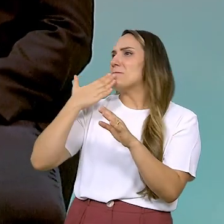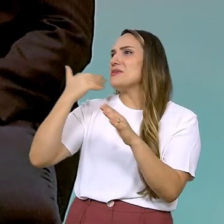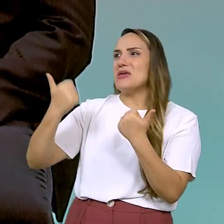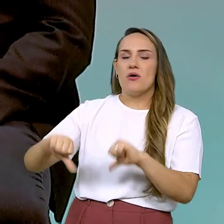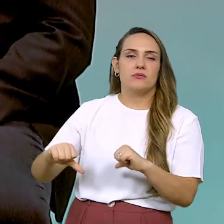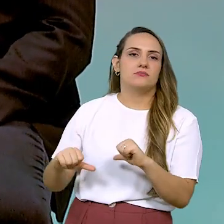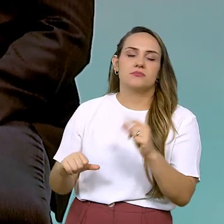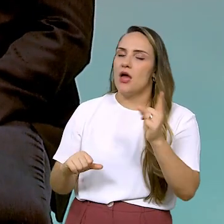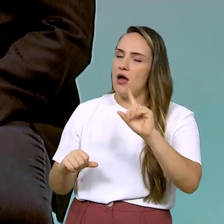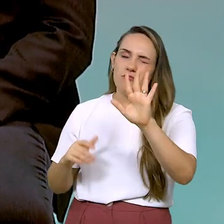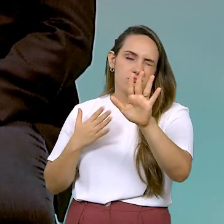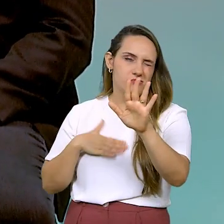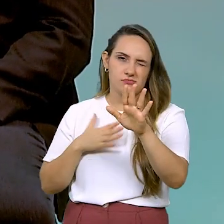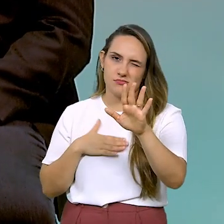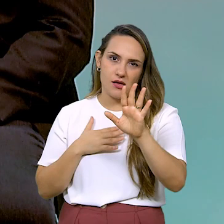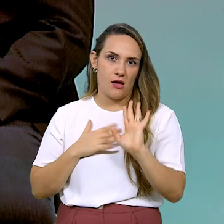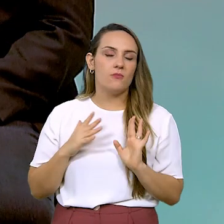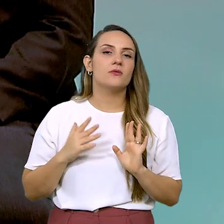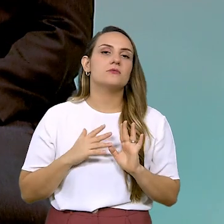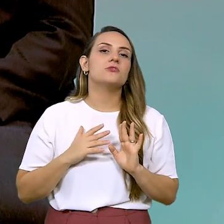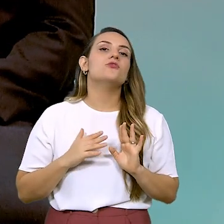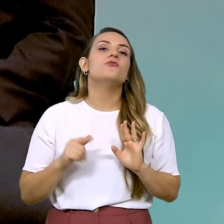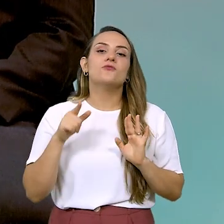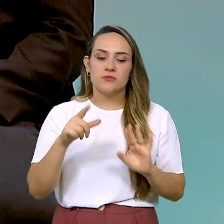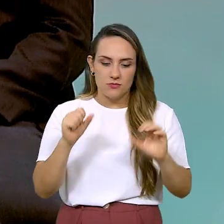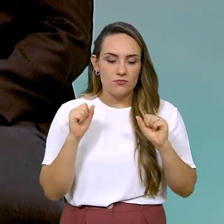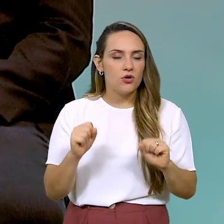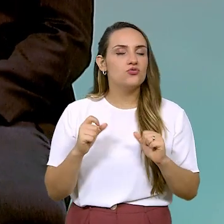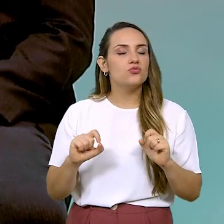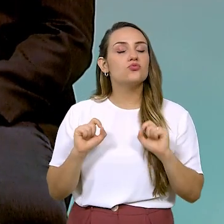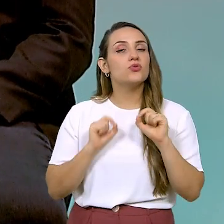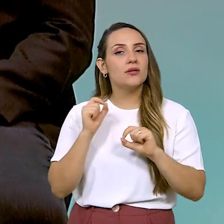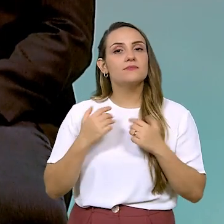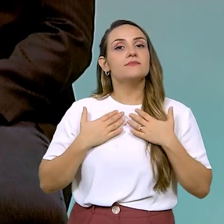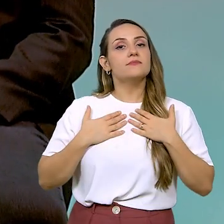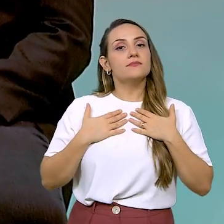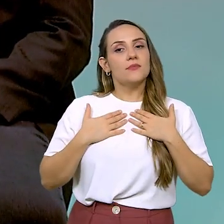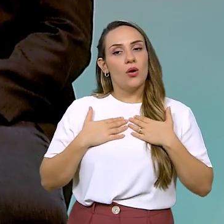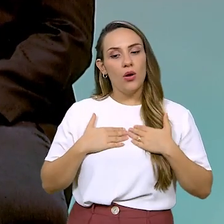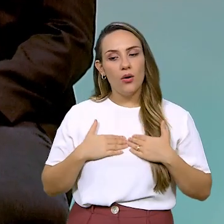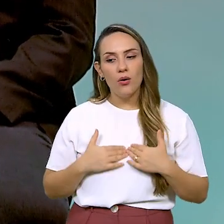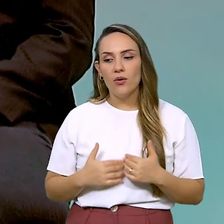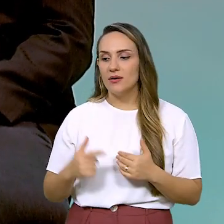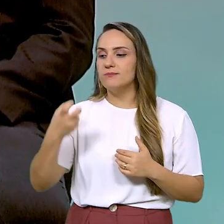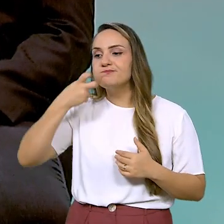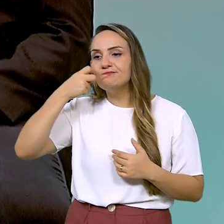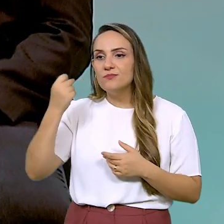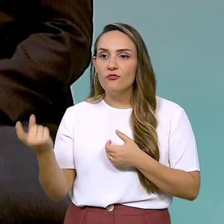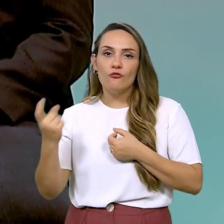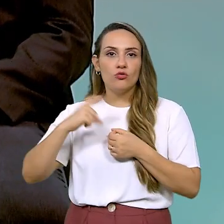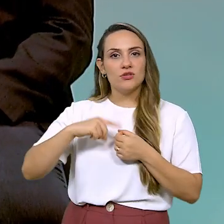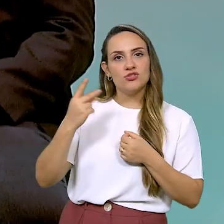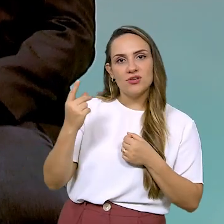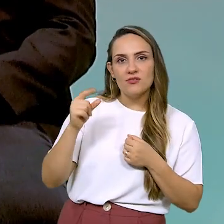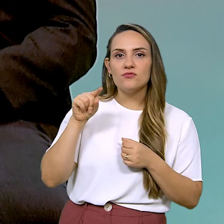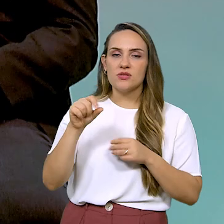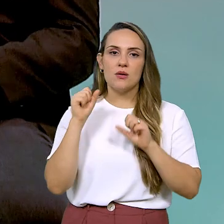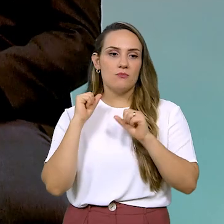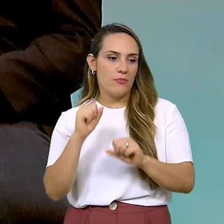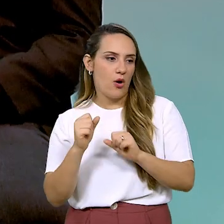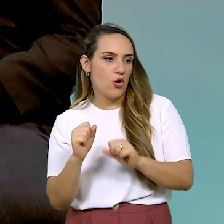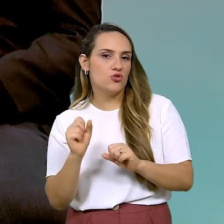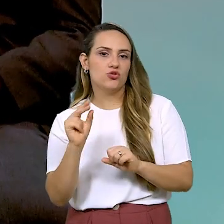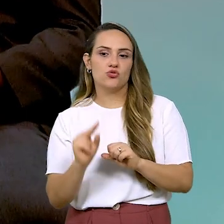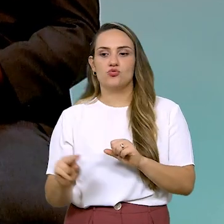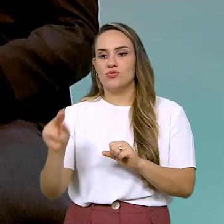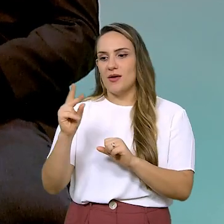recuperação de créditos tributários não dá dor de cabeça e ainda pode garantir para o empresário um fôlego, um caixa que vai permitir tanto investimentos em